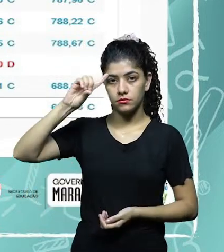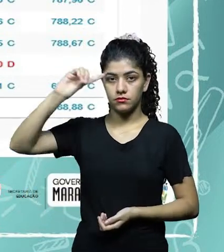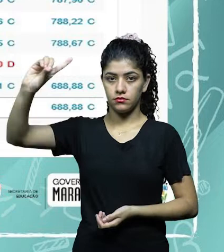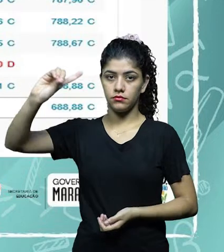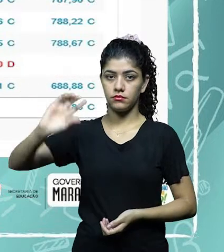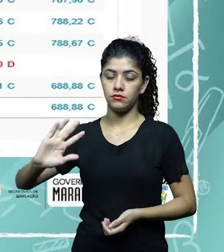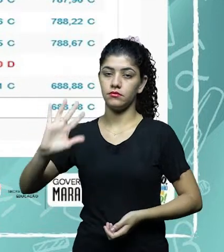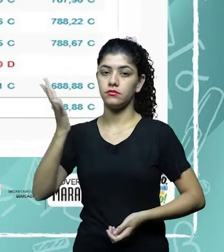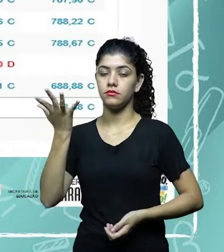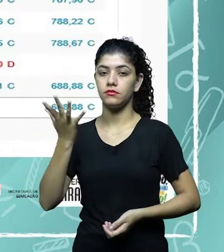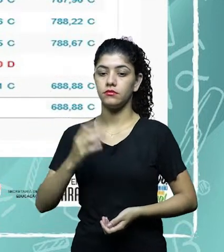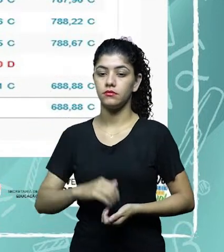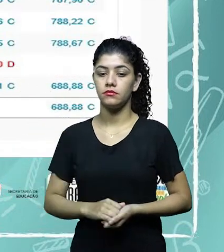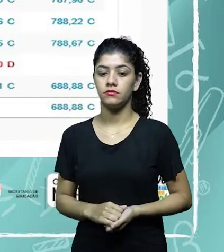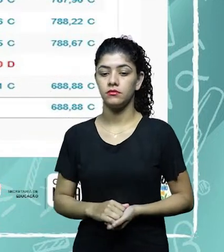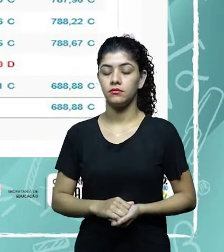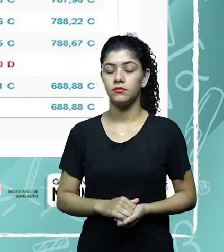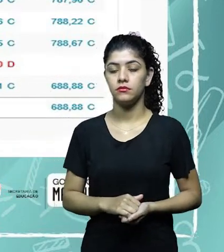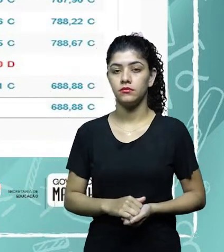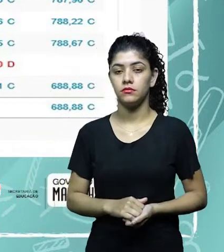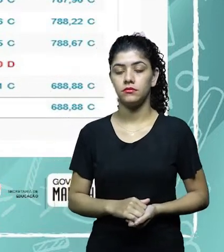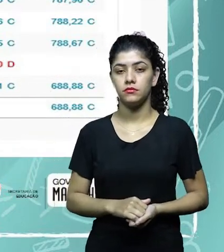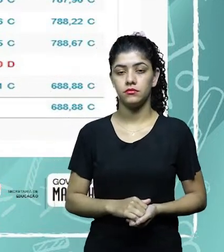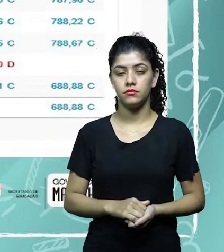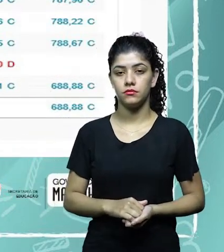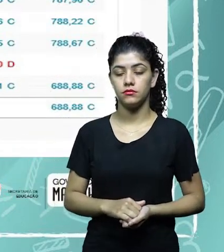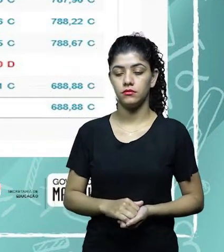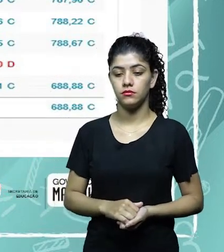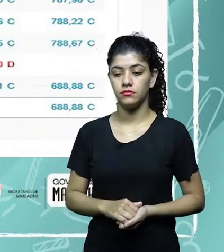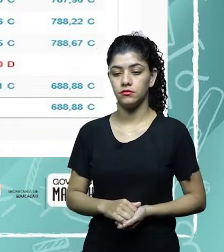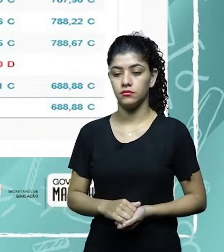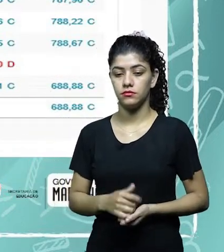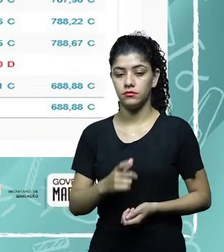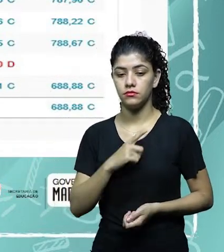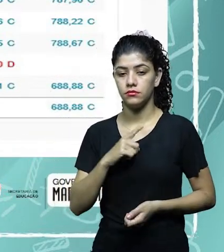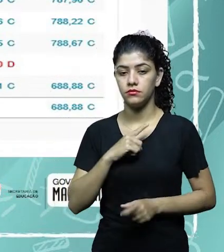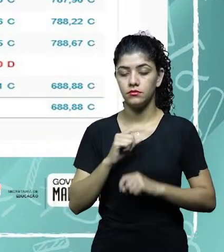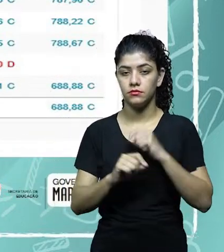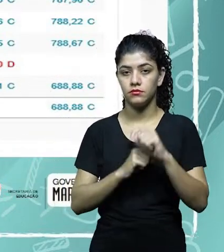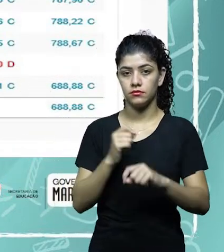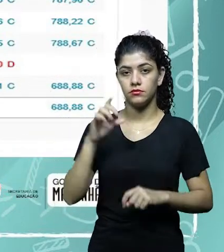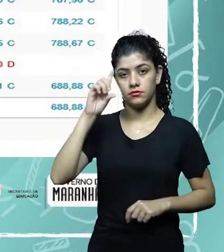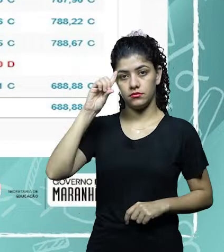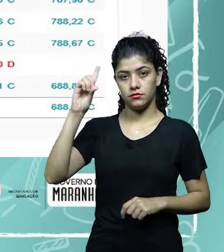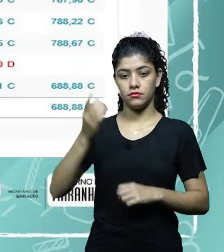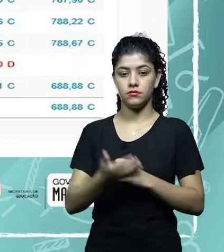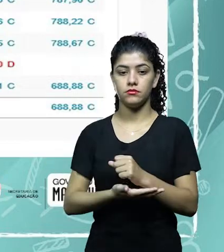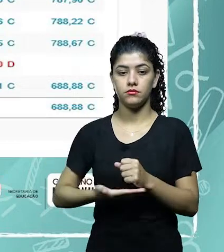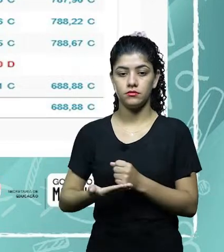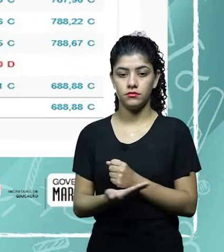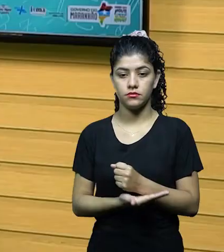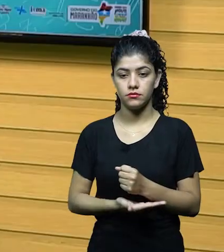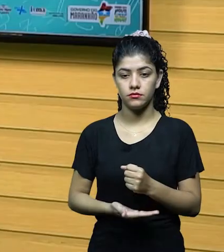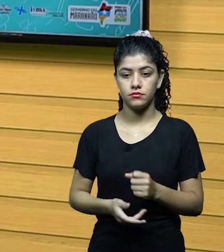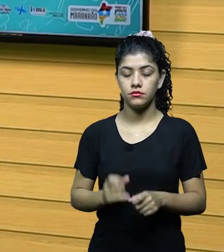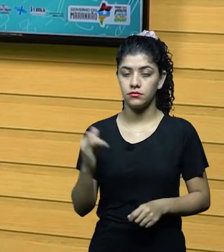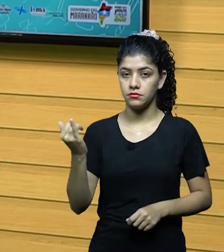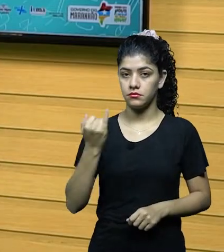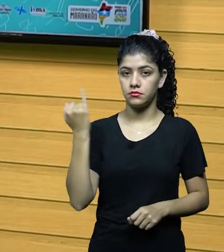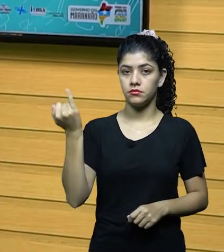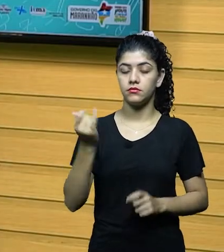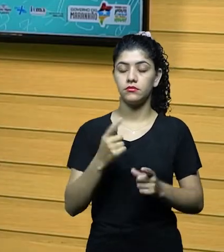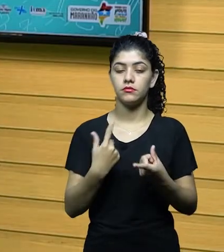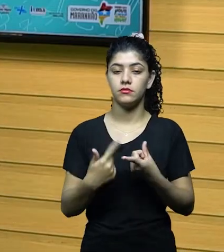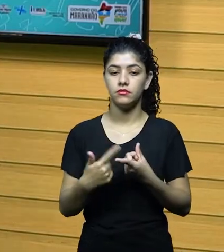que isso aqui foi, consequentemente, lançado na contabilidade. Temos o dia base, histórico. Isso